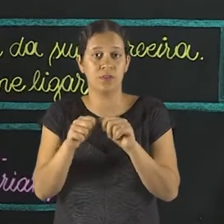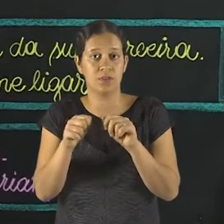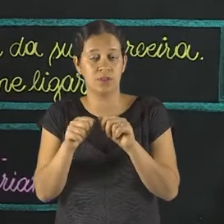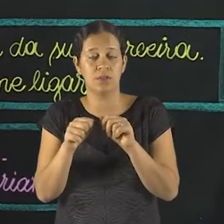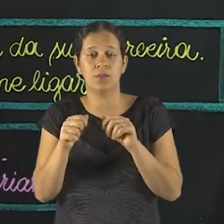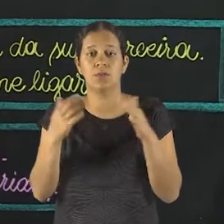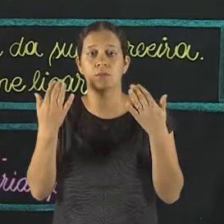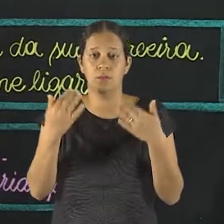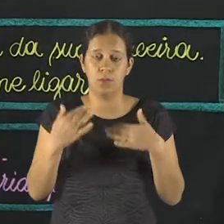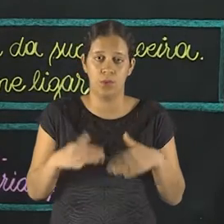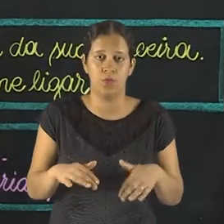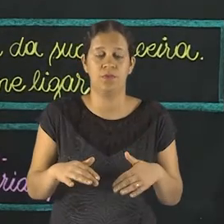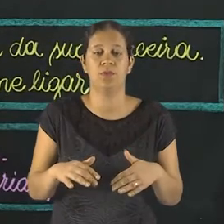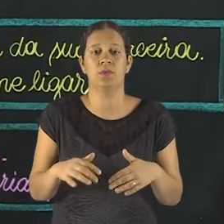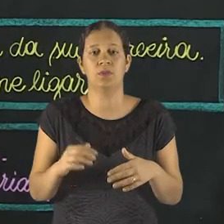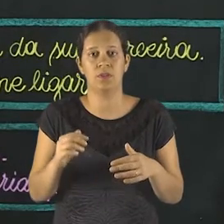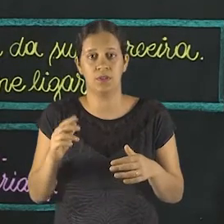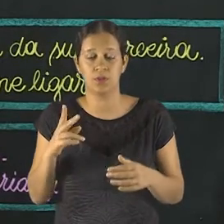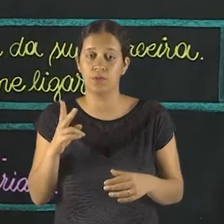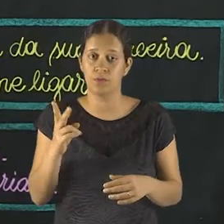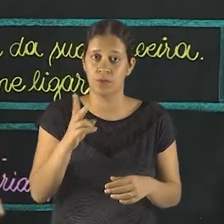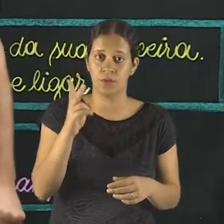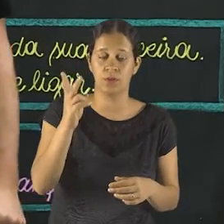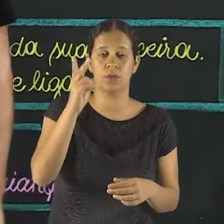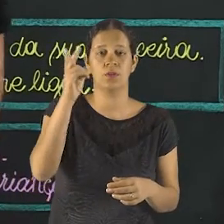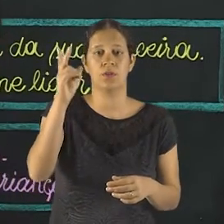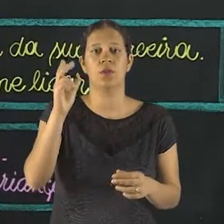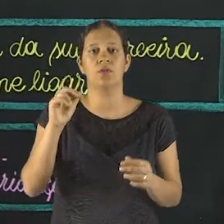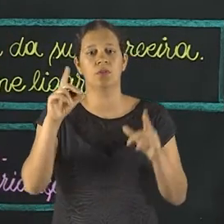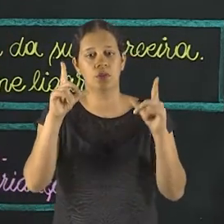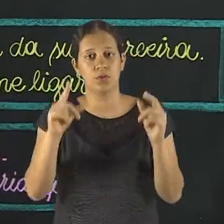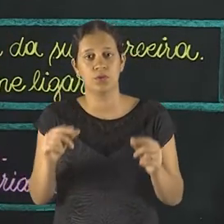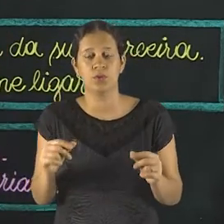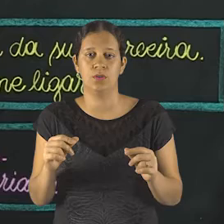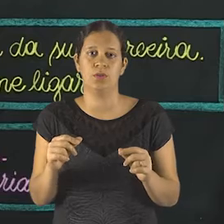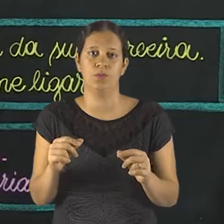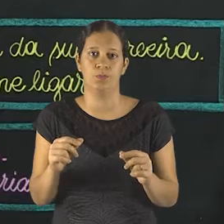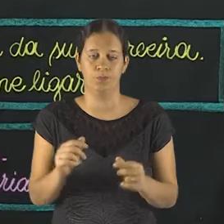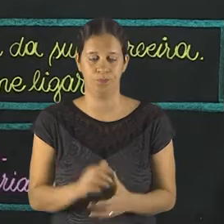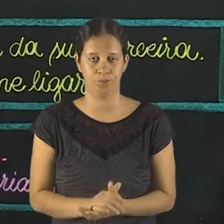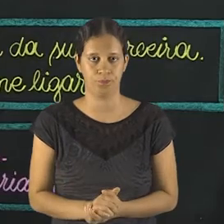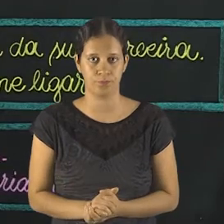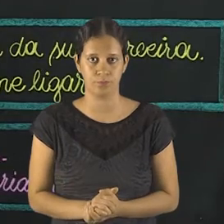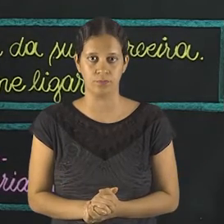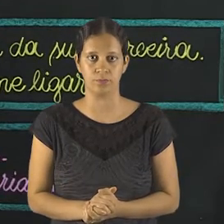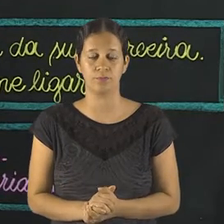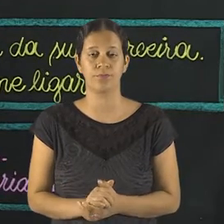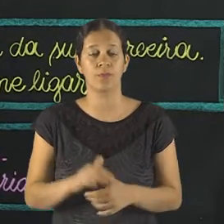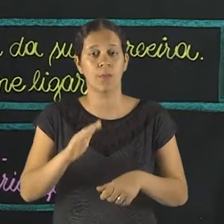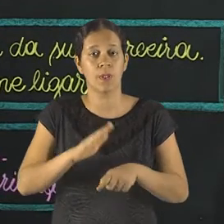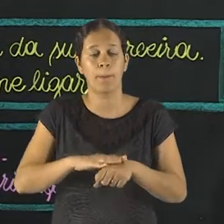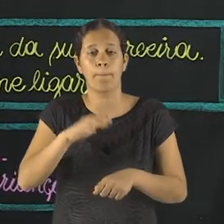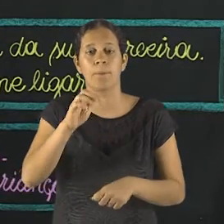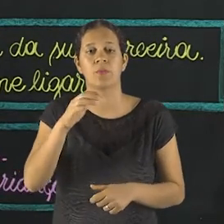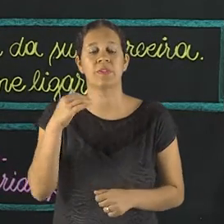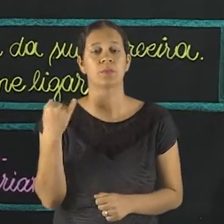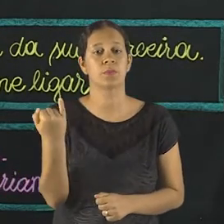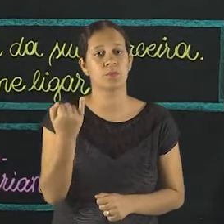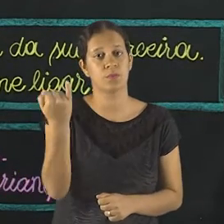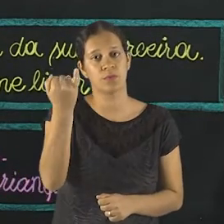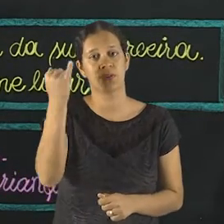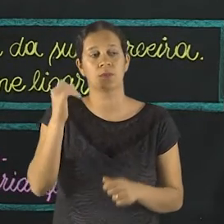sentido do verbo insistir. Então ela tem um valor subordinado e ela é reduzida de infinitivo. O mais importante